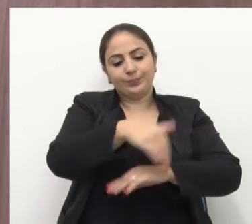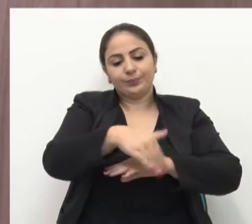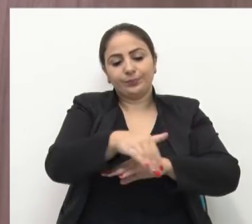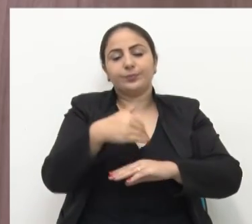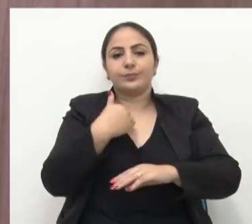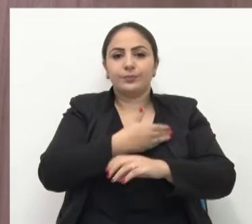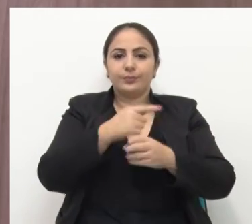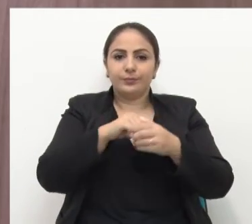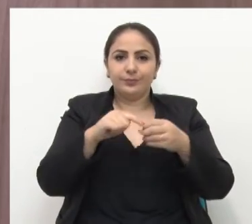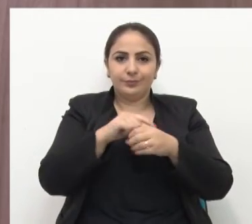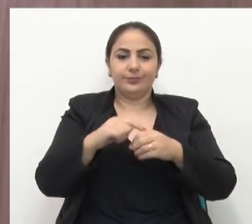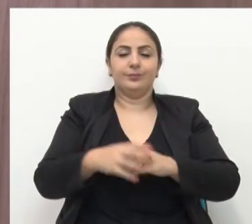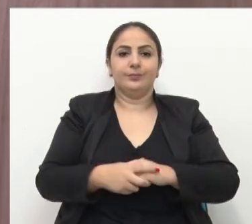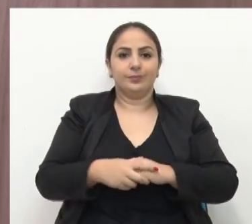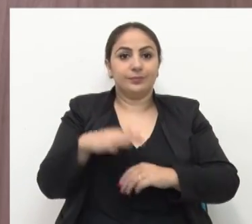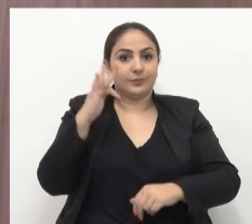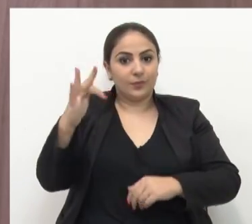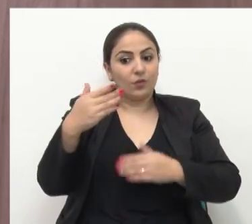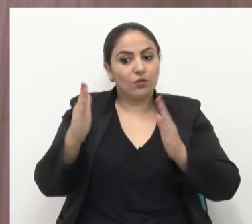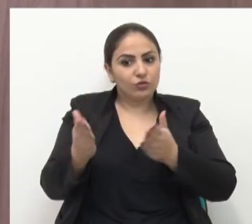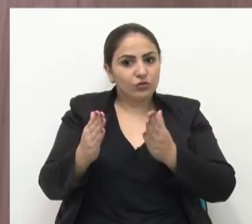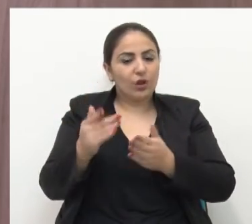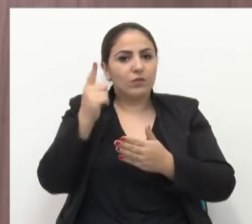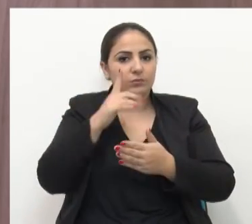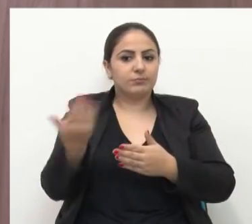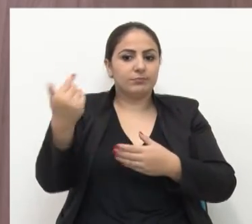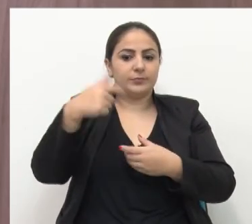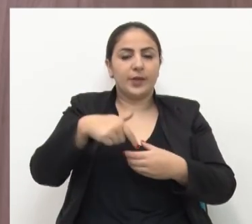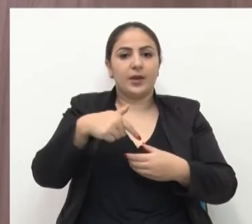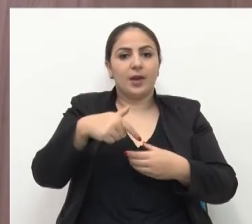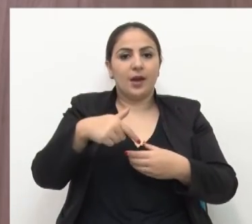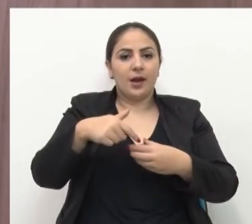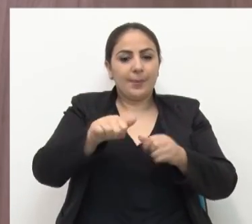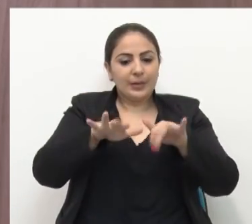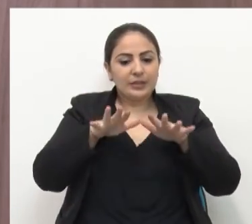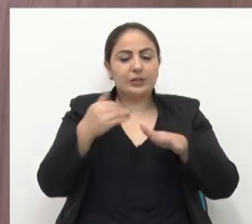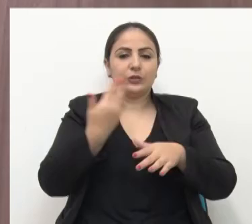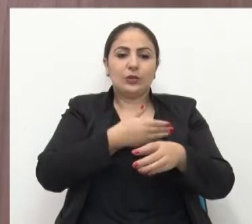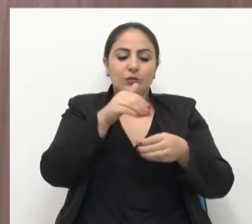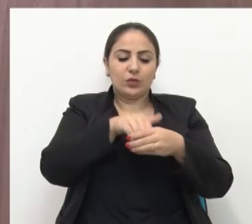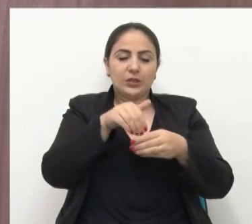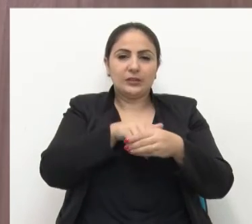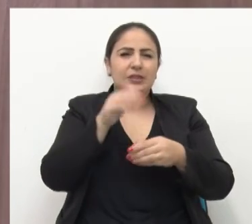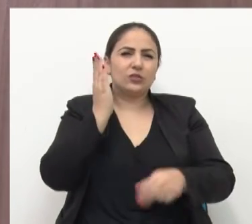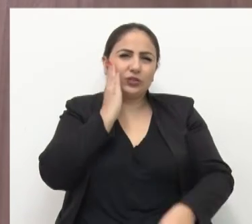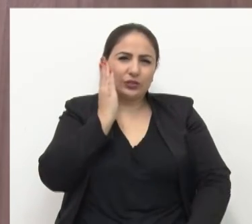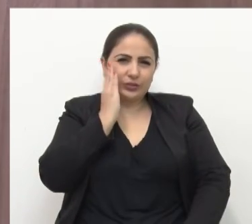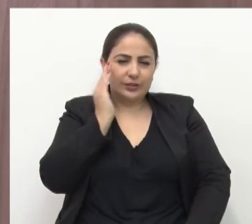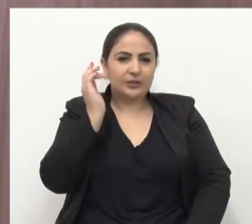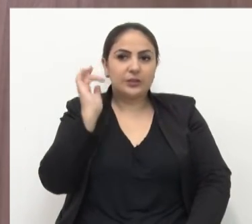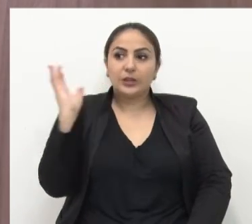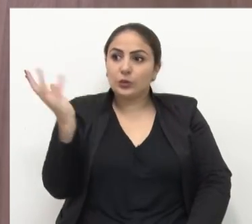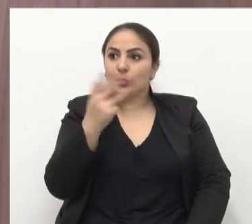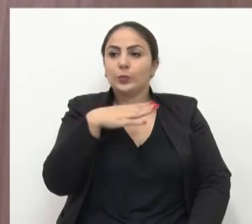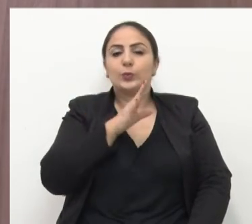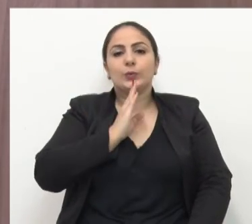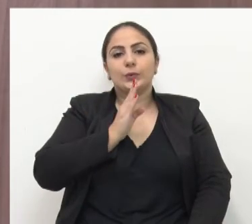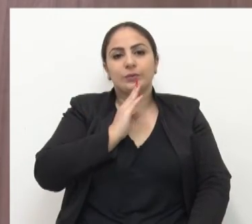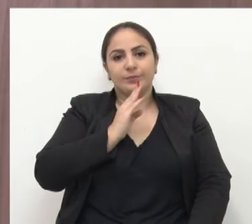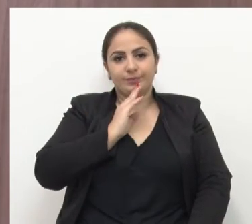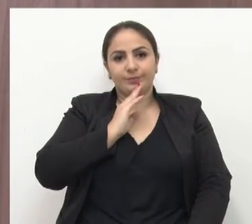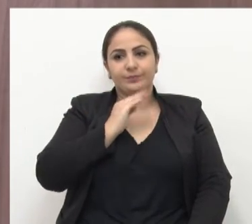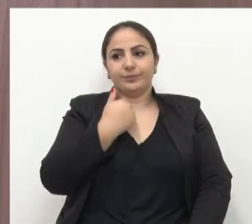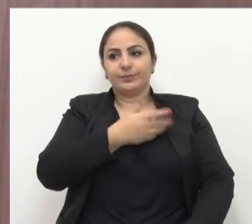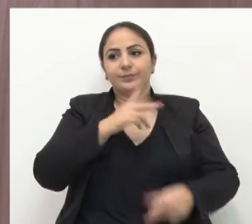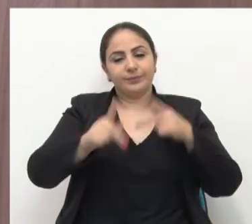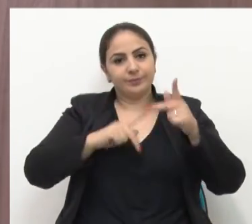denominação de ruas aqui na cidade que em breve estarão vindo a plenário para votação e aí se se tornaram do conhecimento público